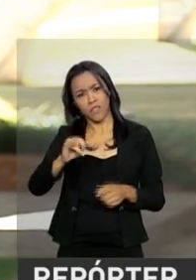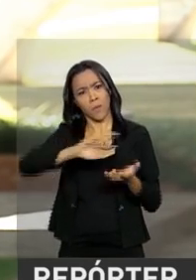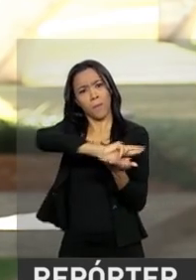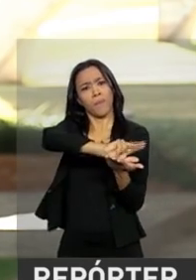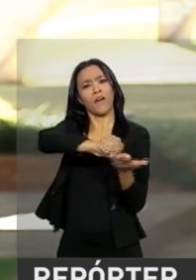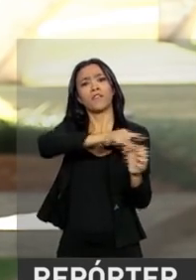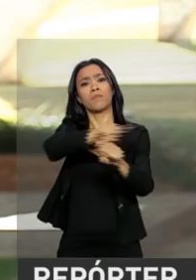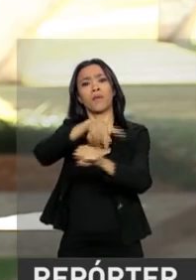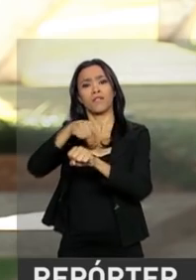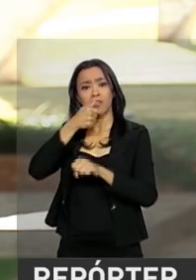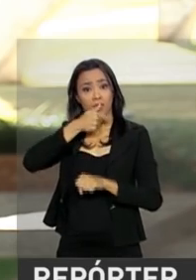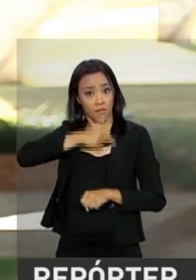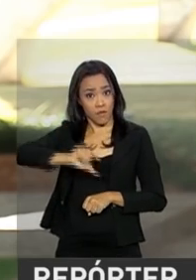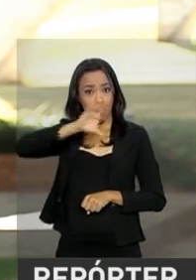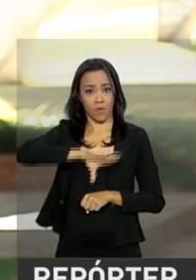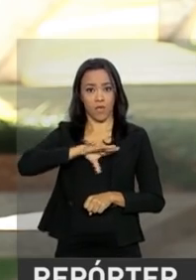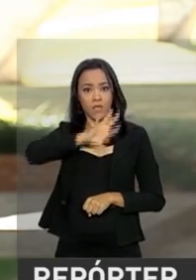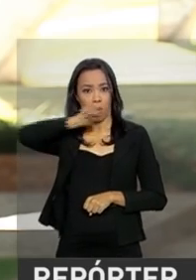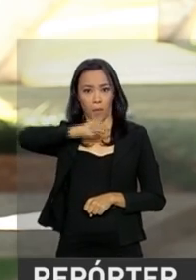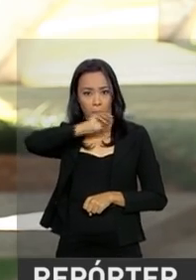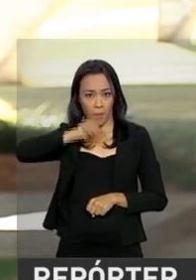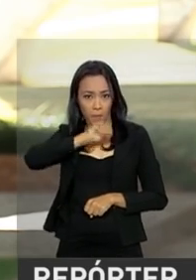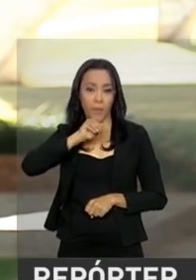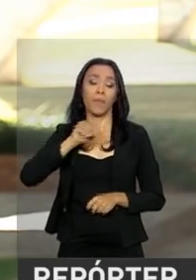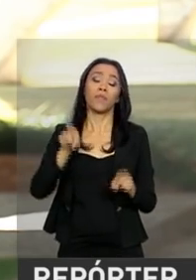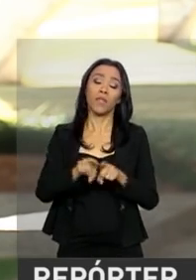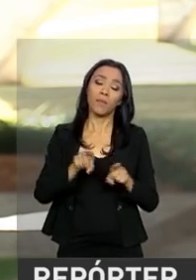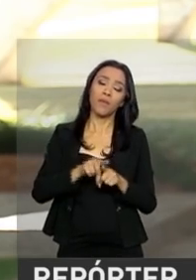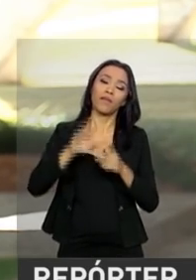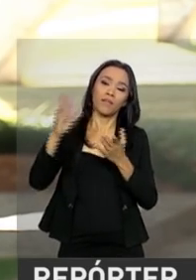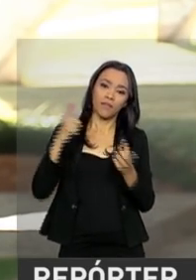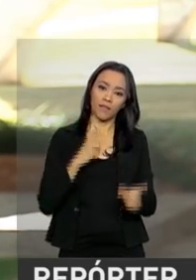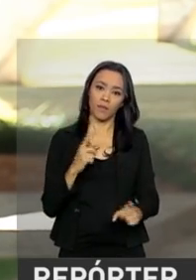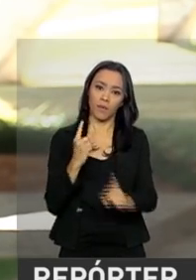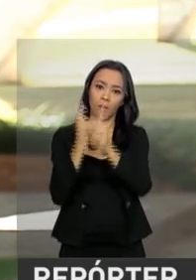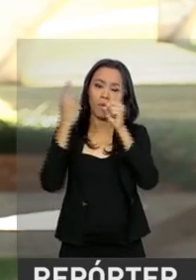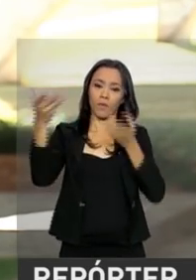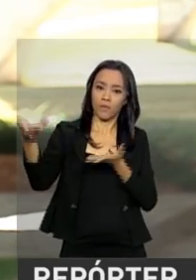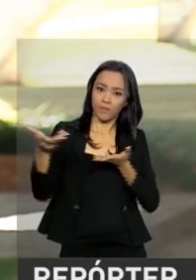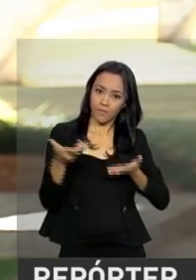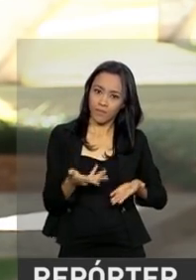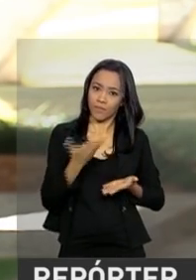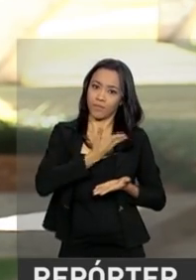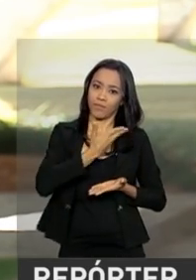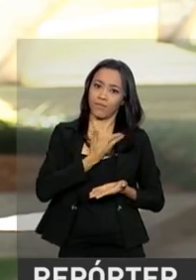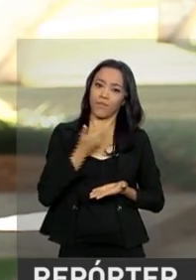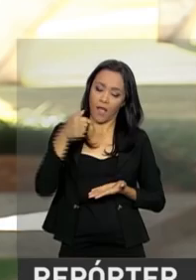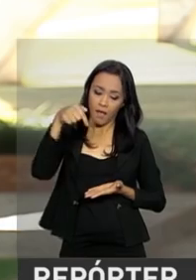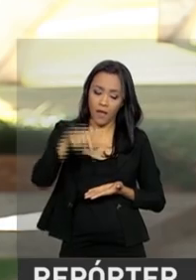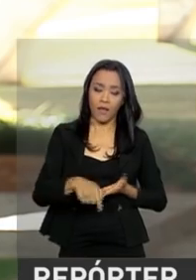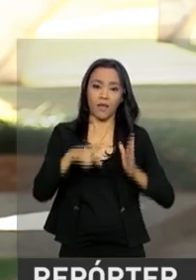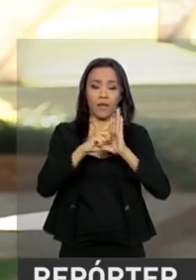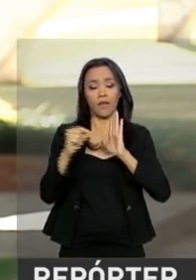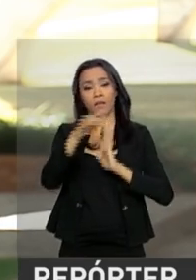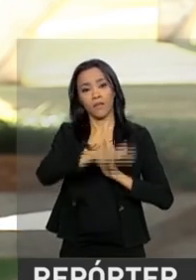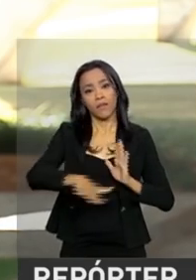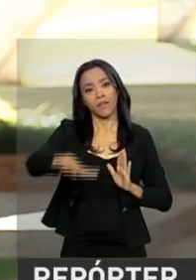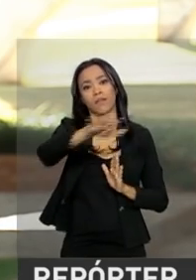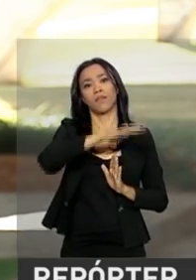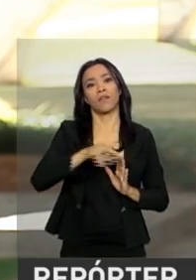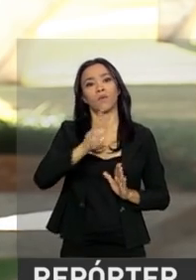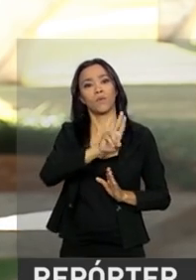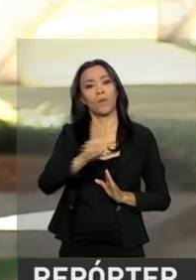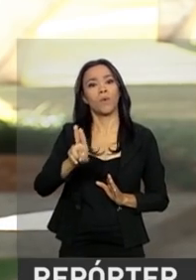tem também tem uma reunião com o presidente colega português Maurício Rebelo de Souza também a aqui no Palácio do Planalto